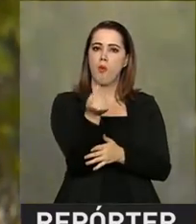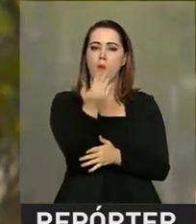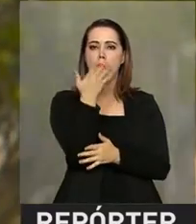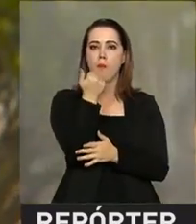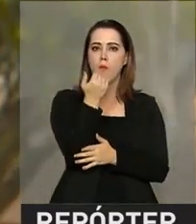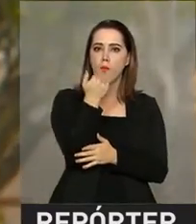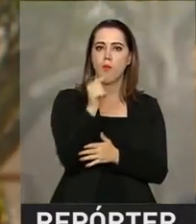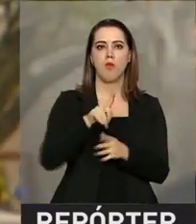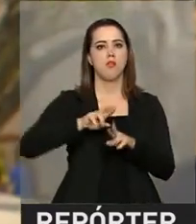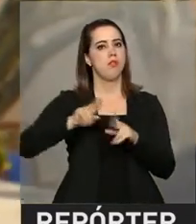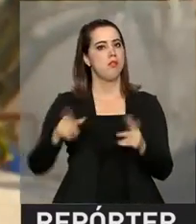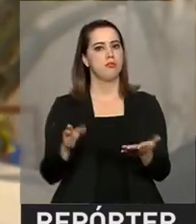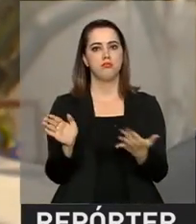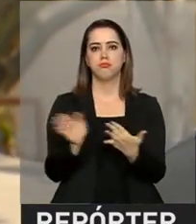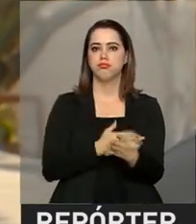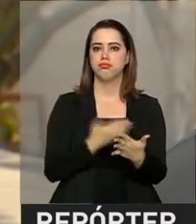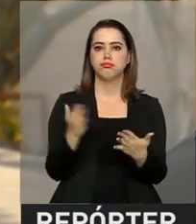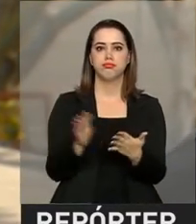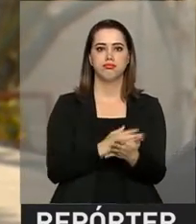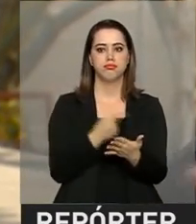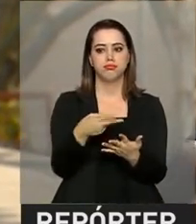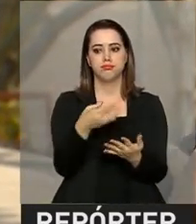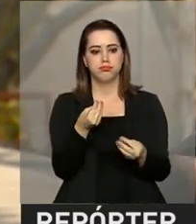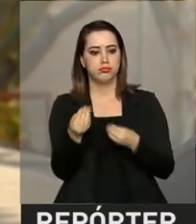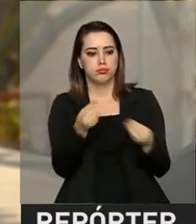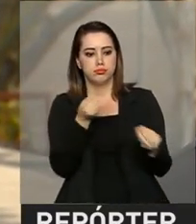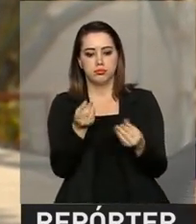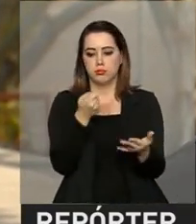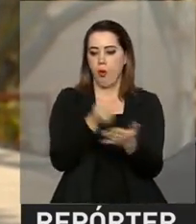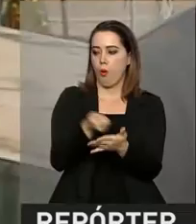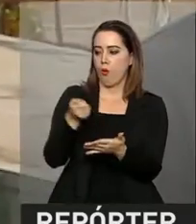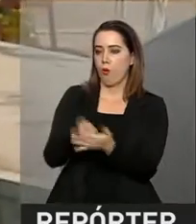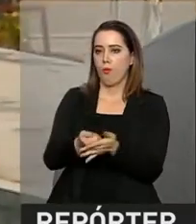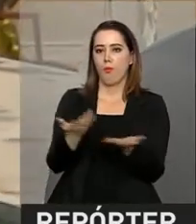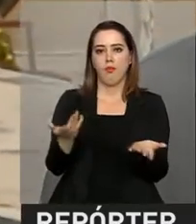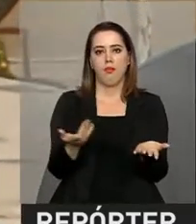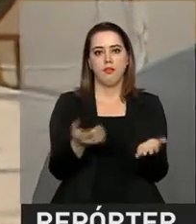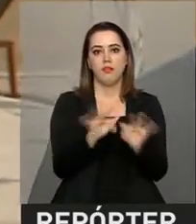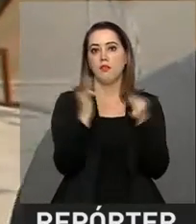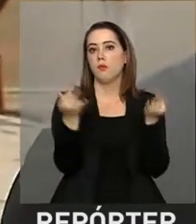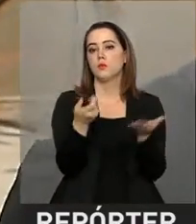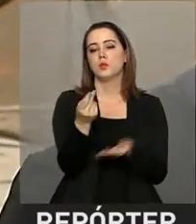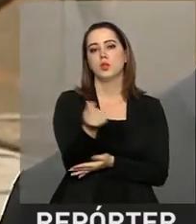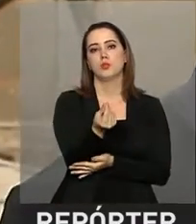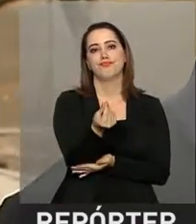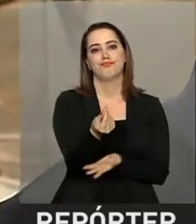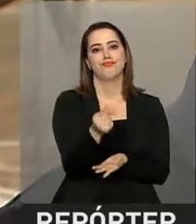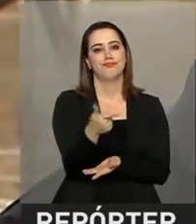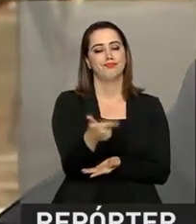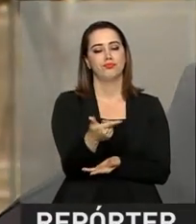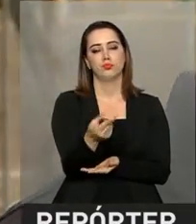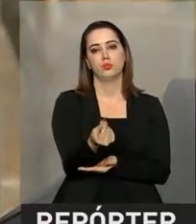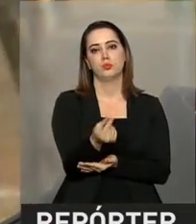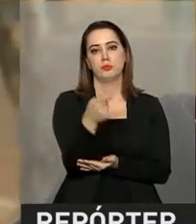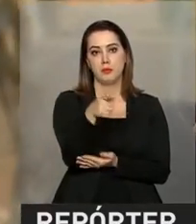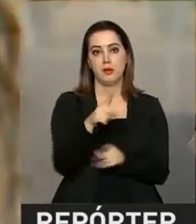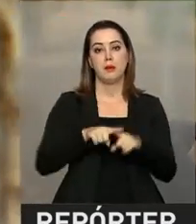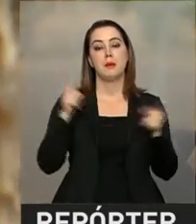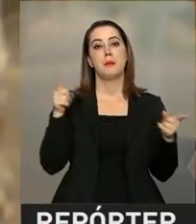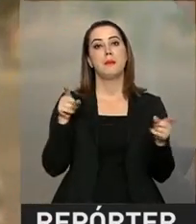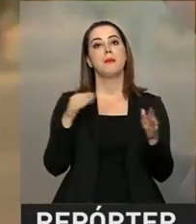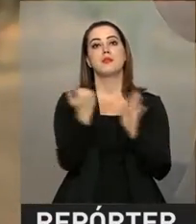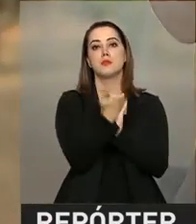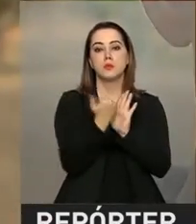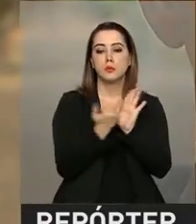livros por exemplo estavam fora do orçamento da família foi por meio do plano nacional de assistência estudantil que